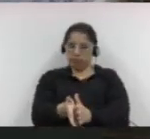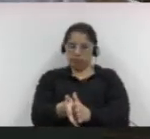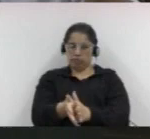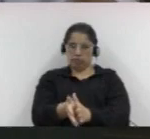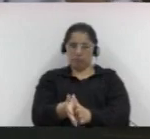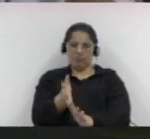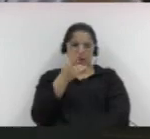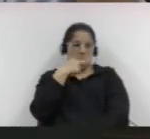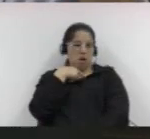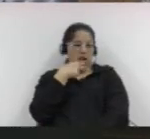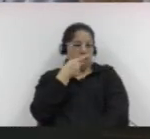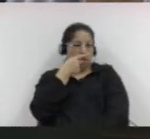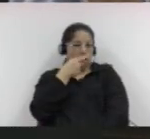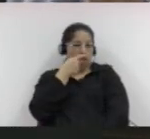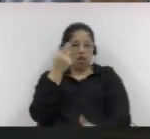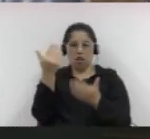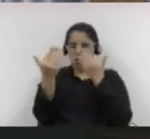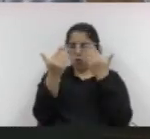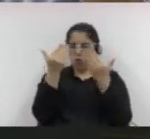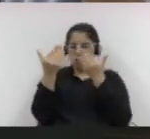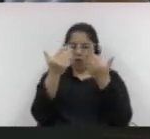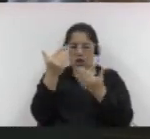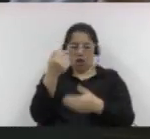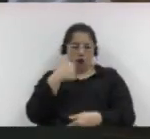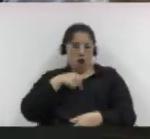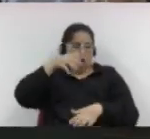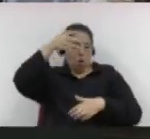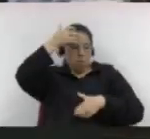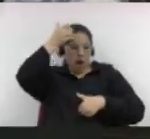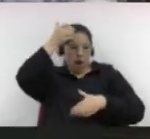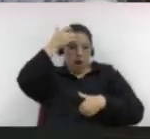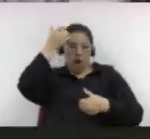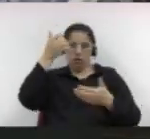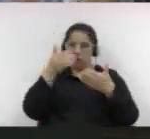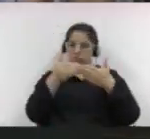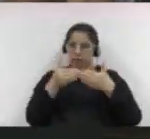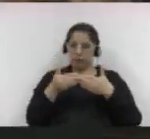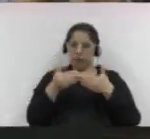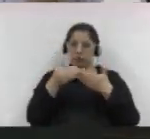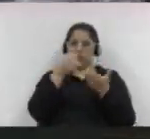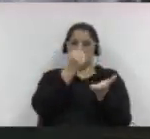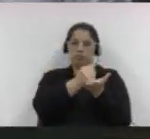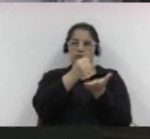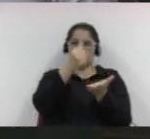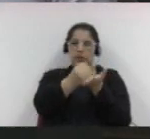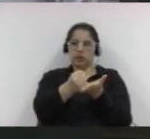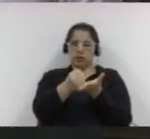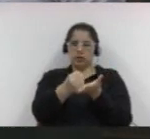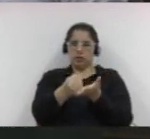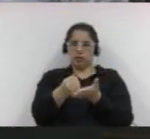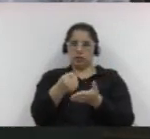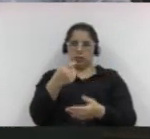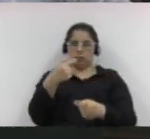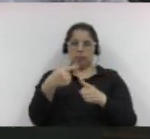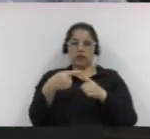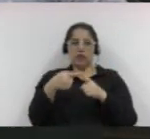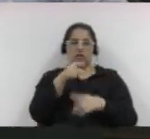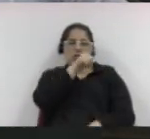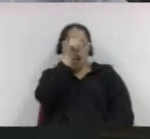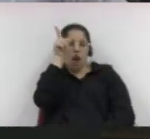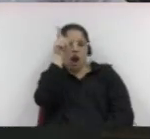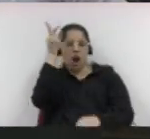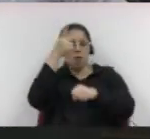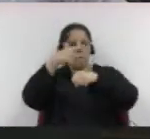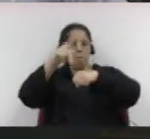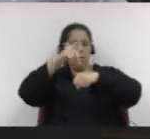algo dessa forma com o Poder Legislativo. Eu não aceito. Isso tem que ser registrado, porque se isso fosse nos Estados Unidos, ele